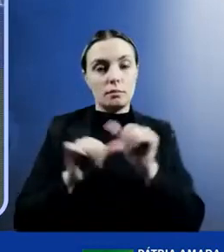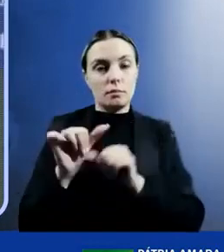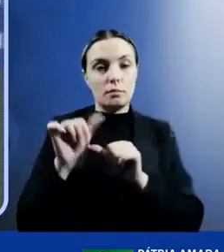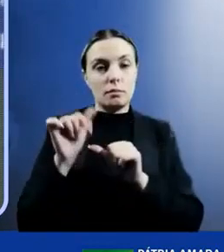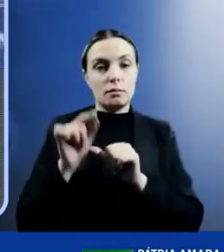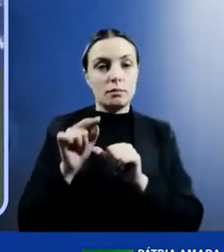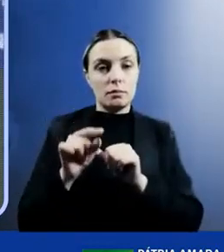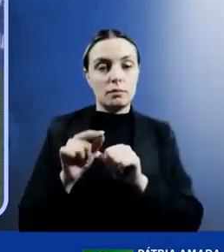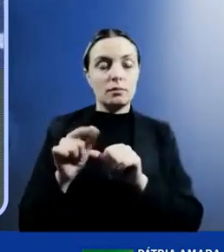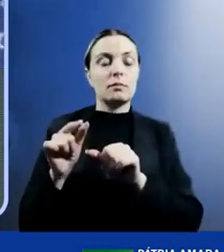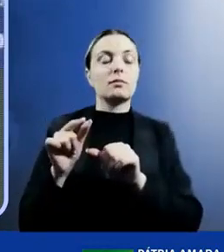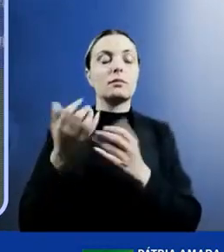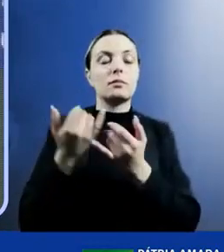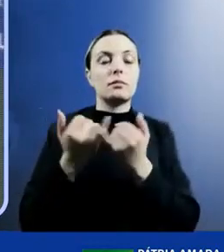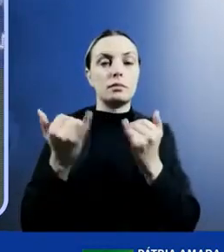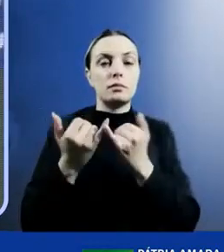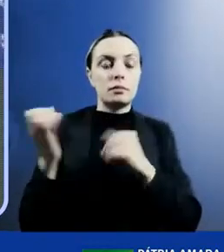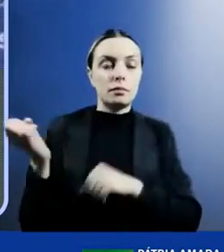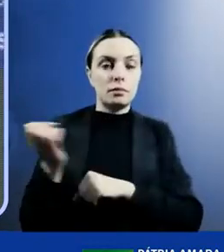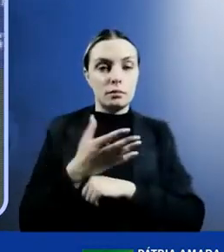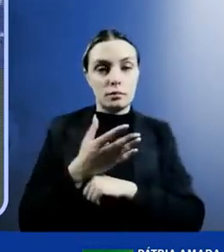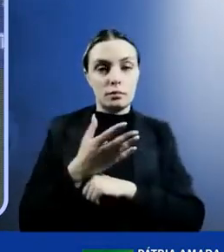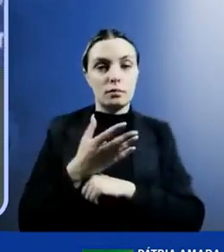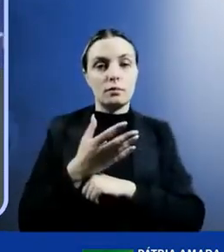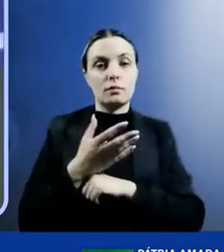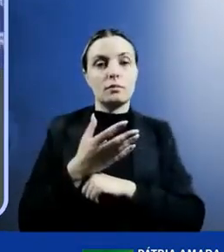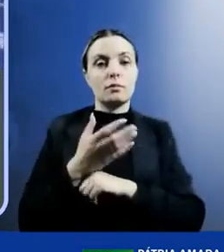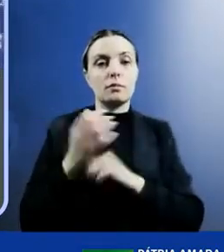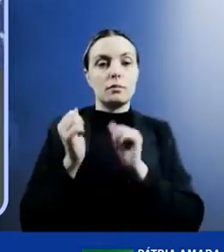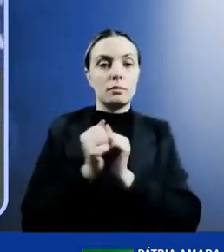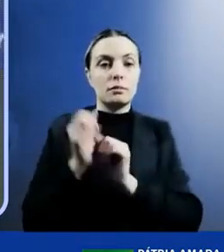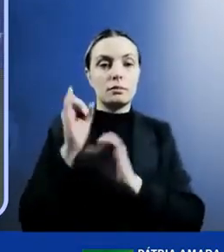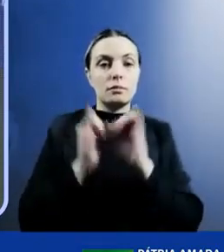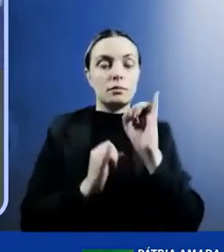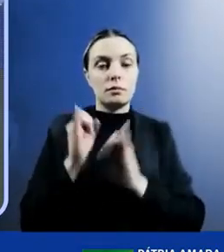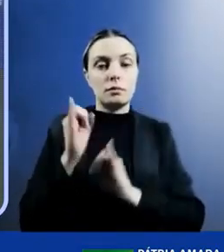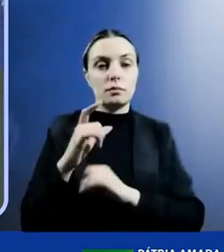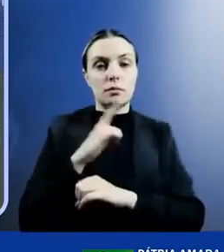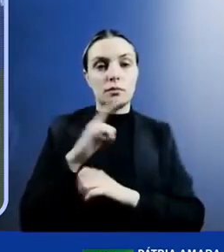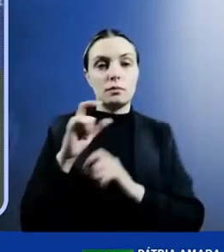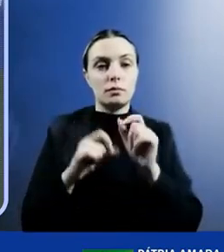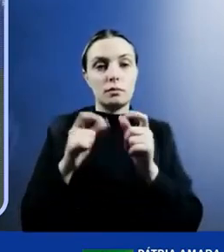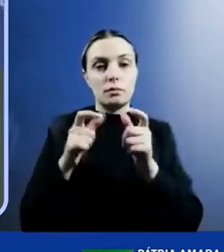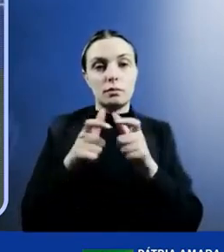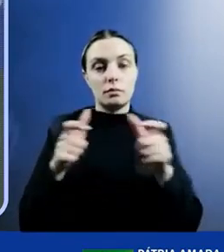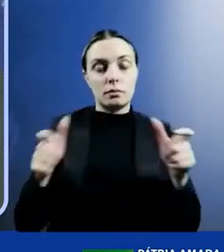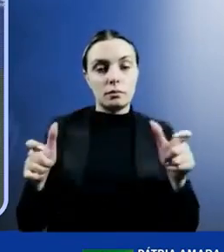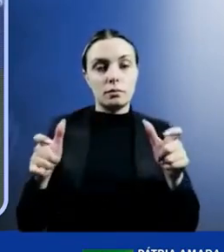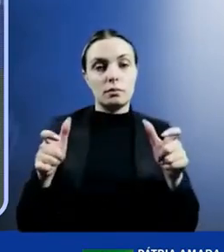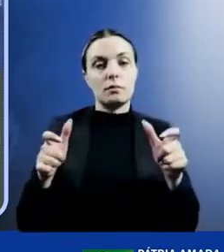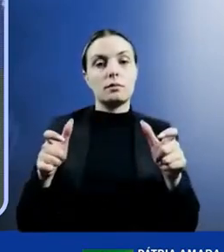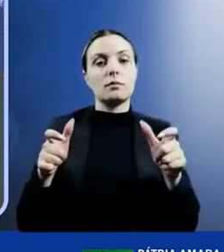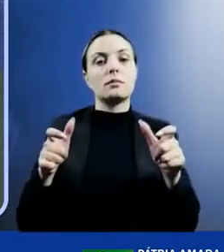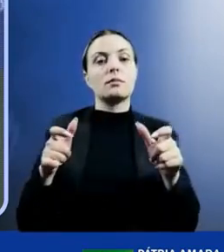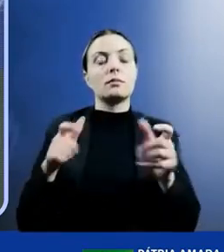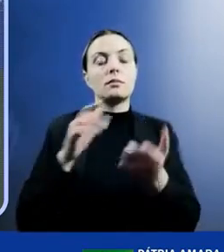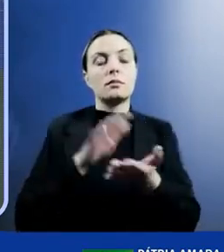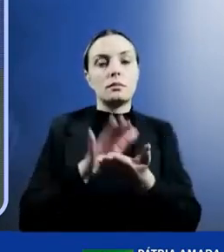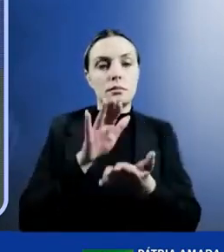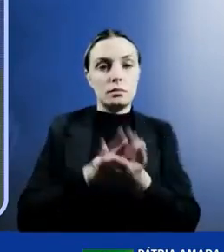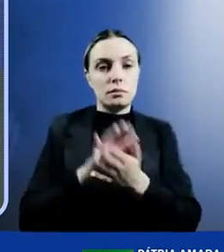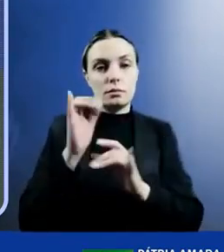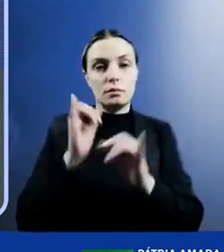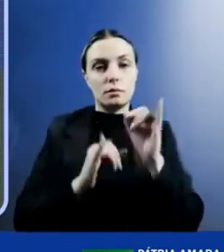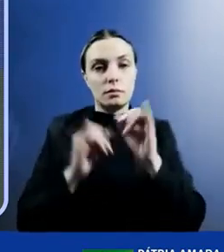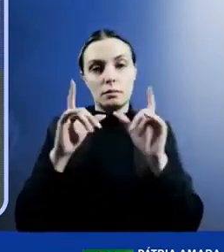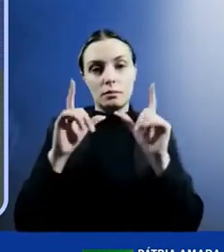energias renováveis, de energia junto com a indústria, a gente tem aí a ampliação da energia renovável, a produção industrial de baixo carbono,